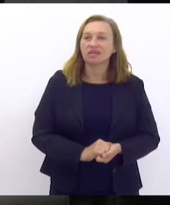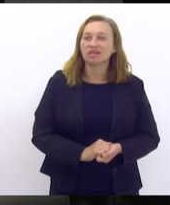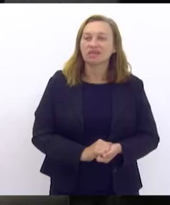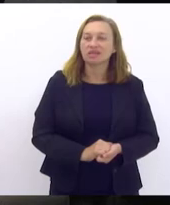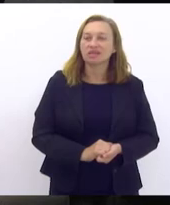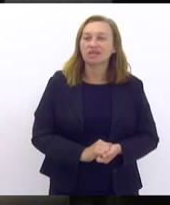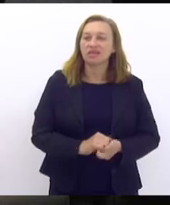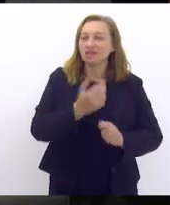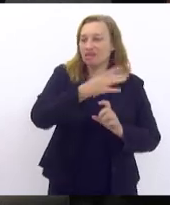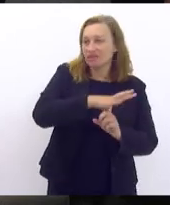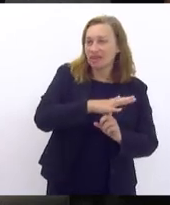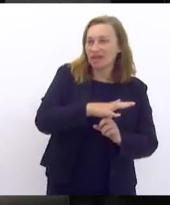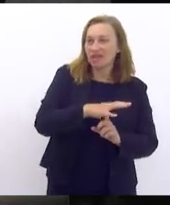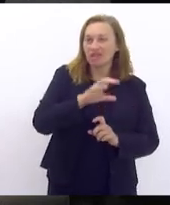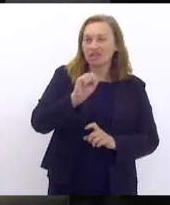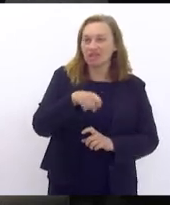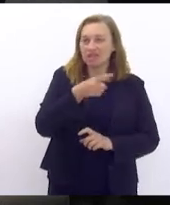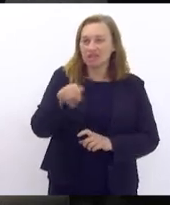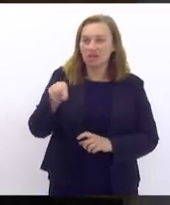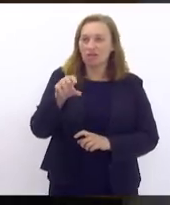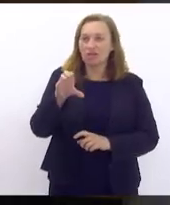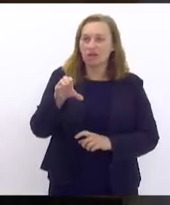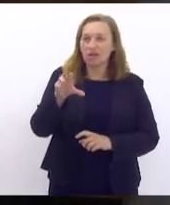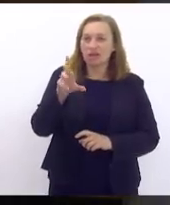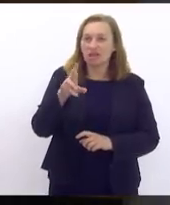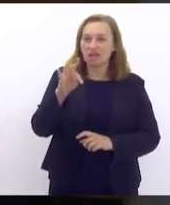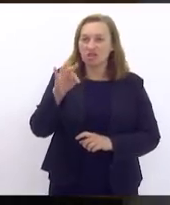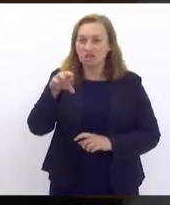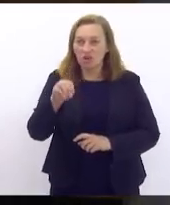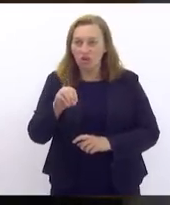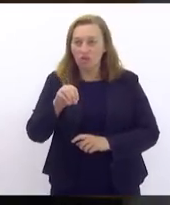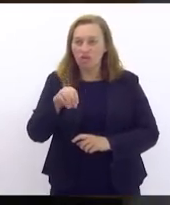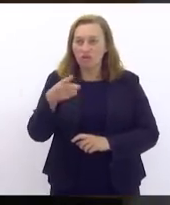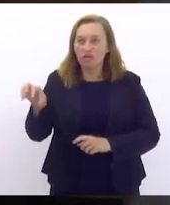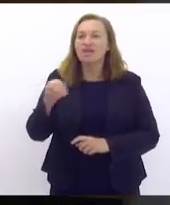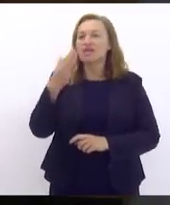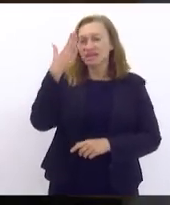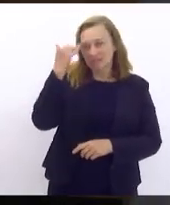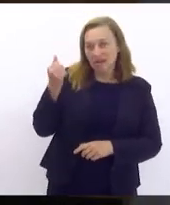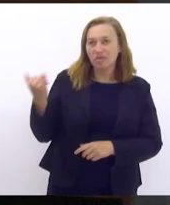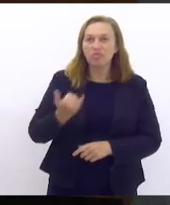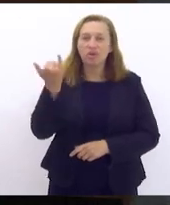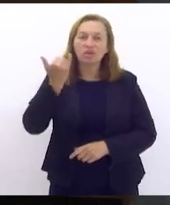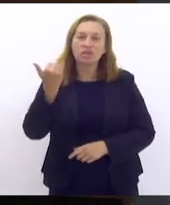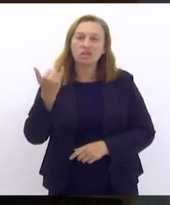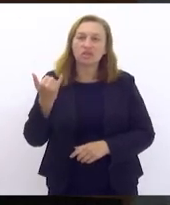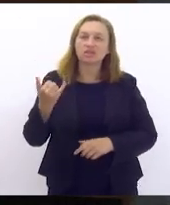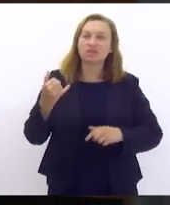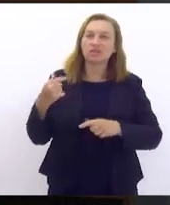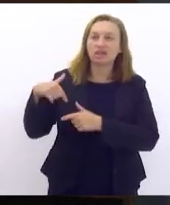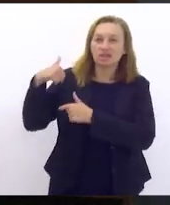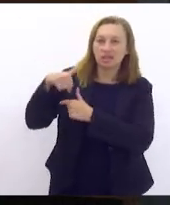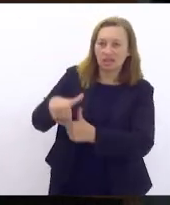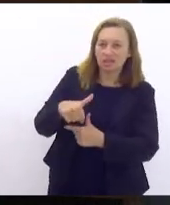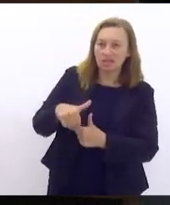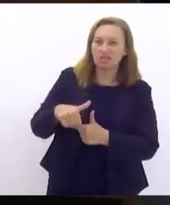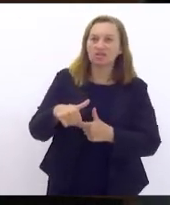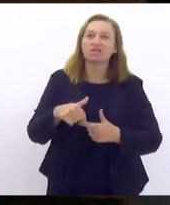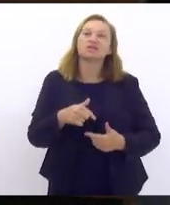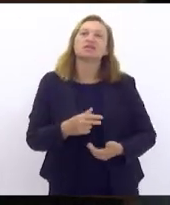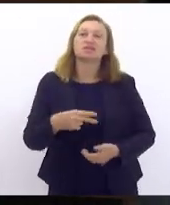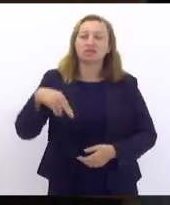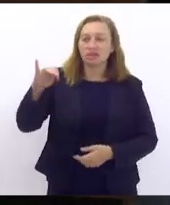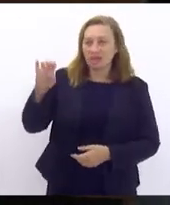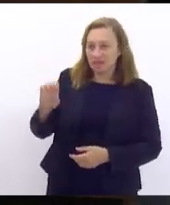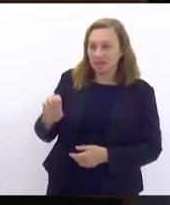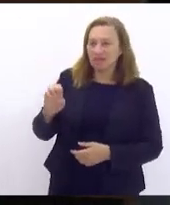Dani Monteiro, coautoria. Da Feira de São Cristóvão. A gente sabe o quanto que é importante e fundamental as tradições nordestinas serem